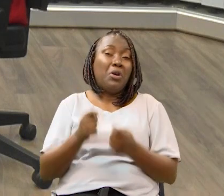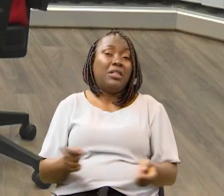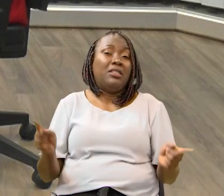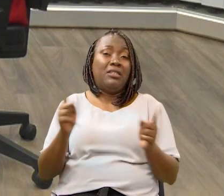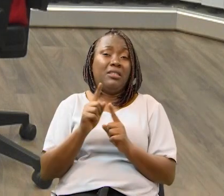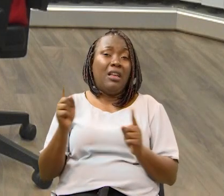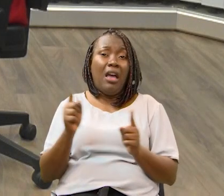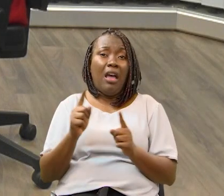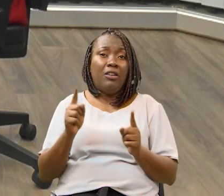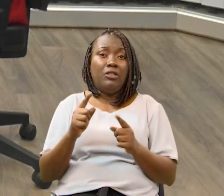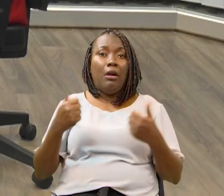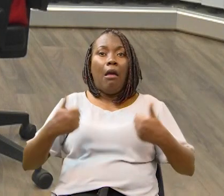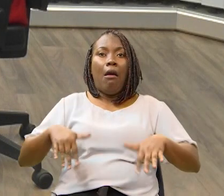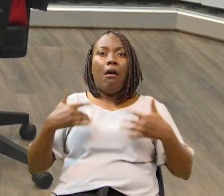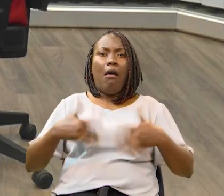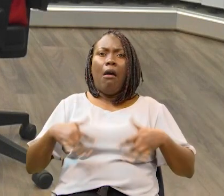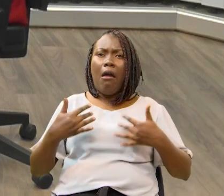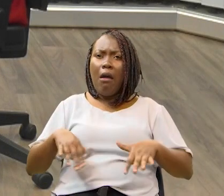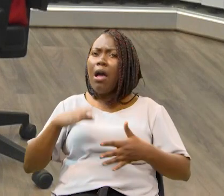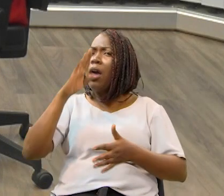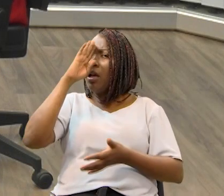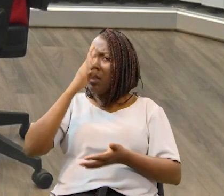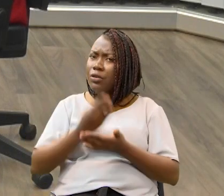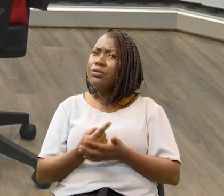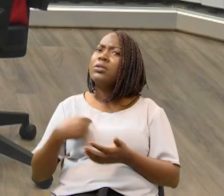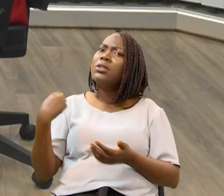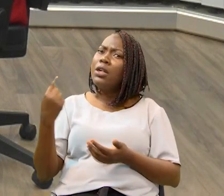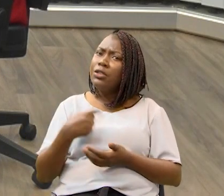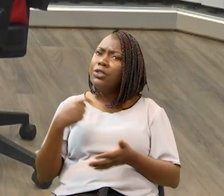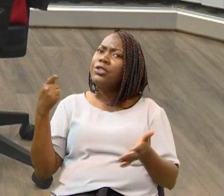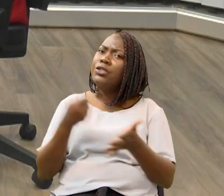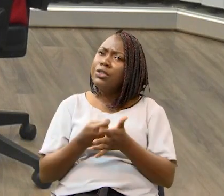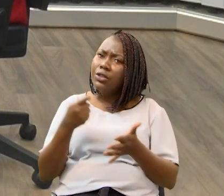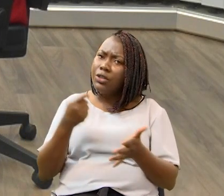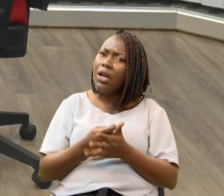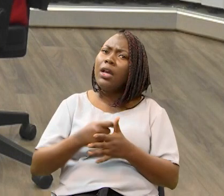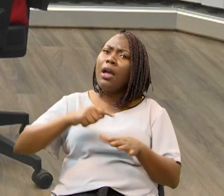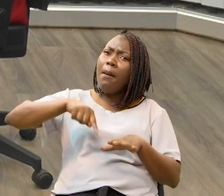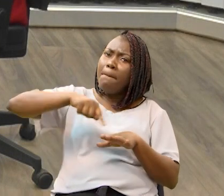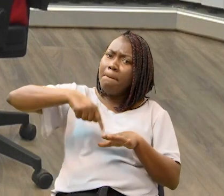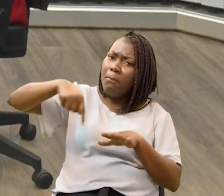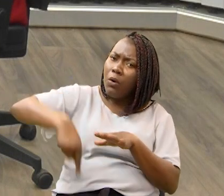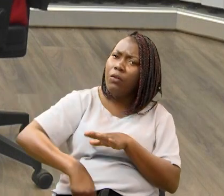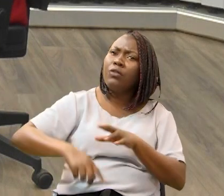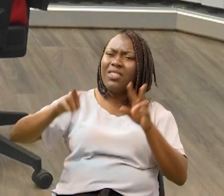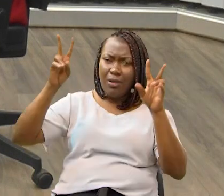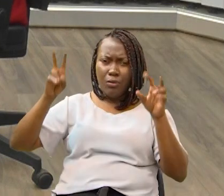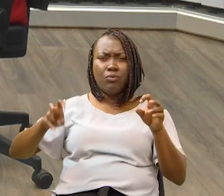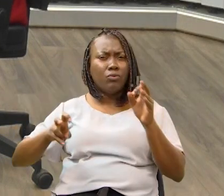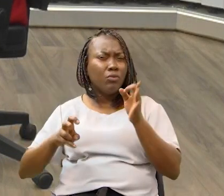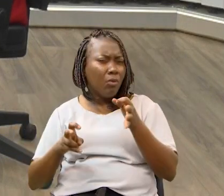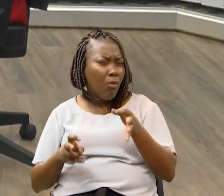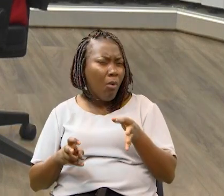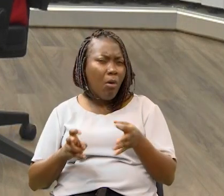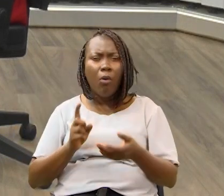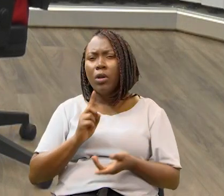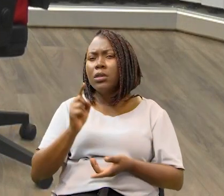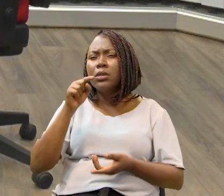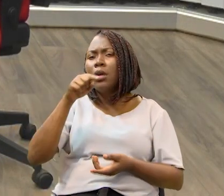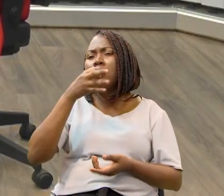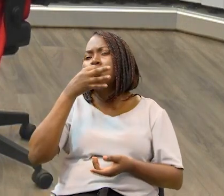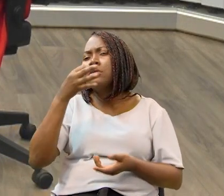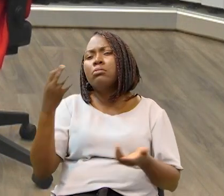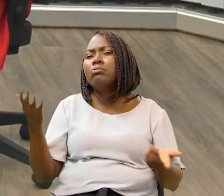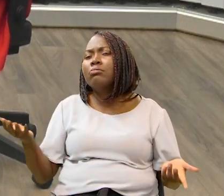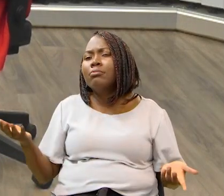há necessidade aí de apavorar, acredito que a gente tenha que aprofundar um pouquinho mais no assunto. Seria isso ou não, no seu